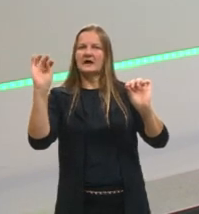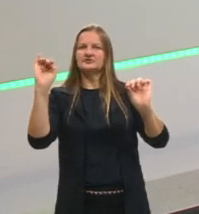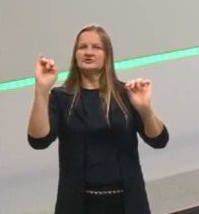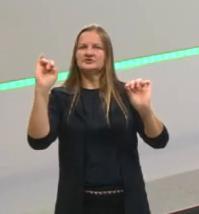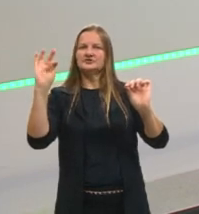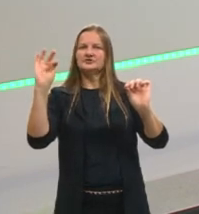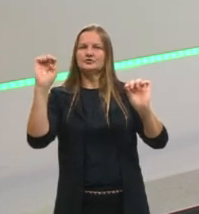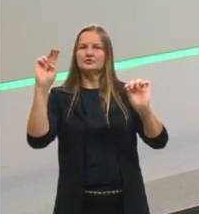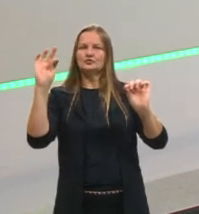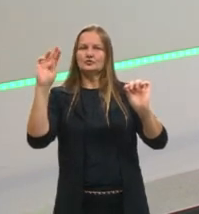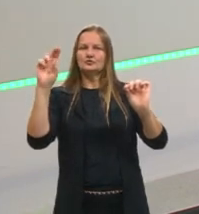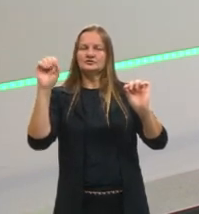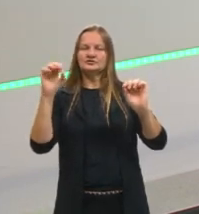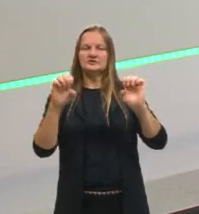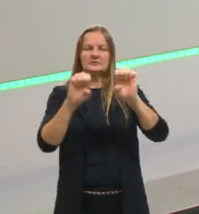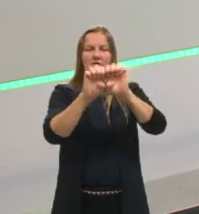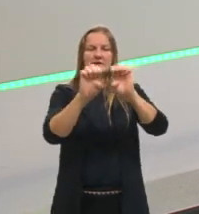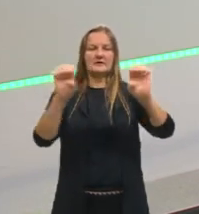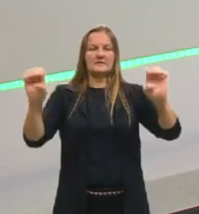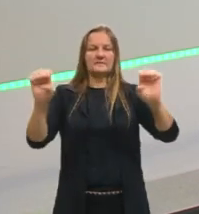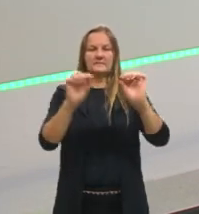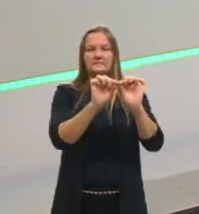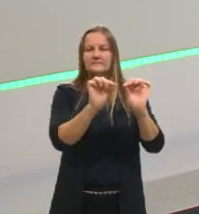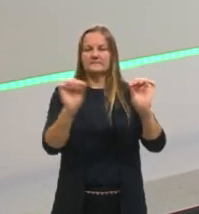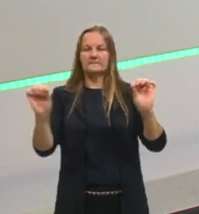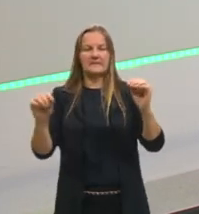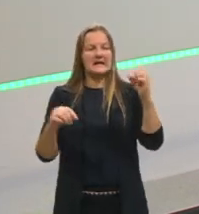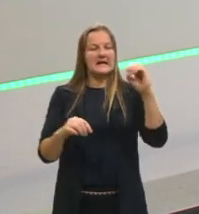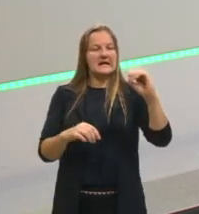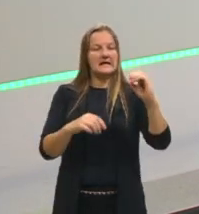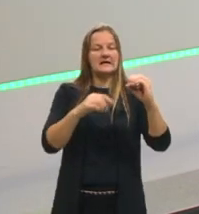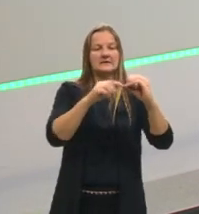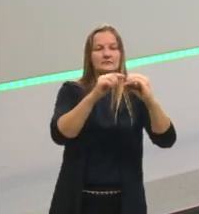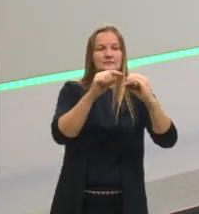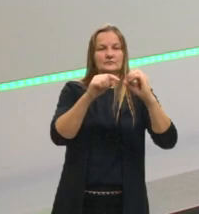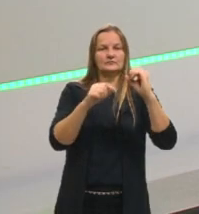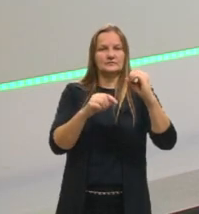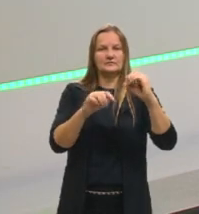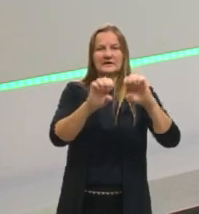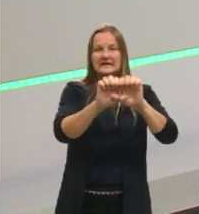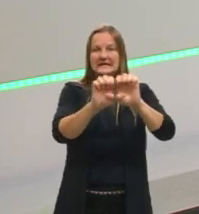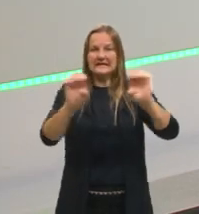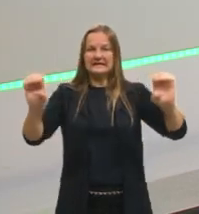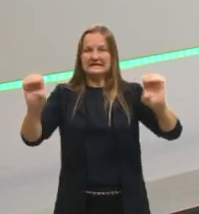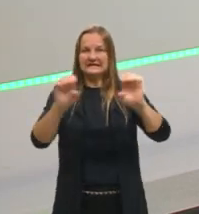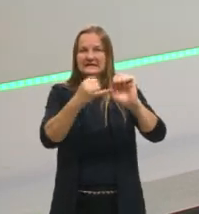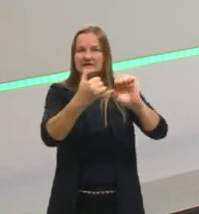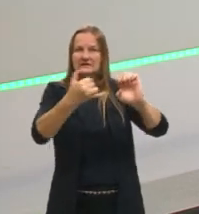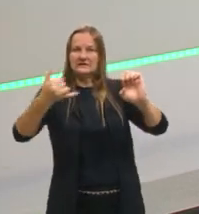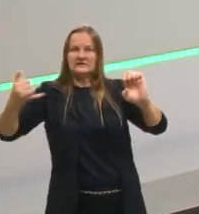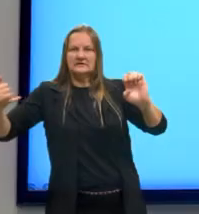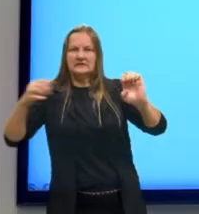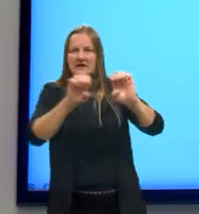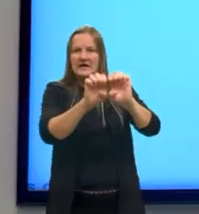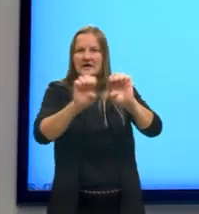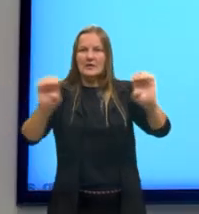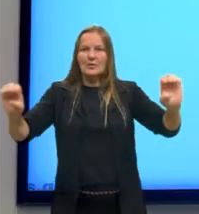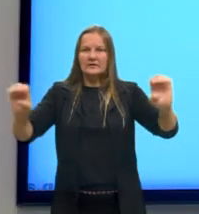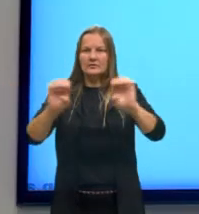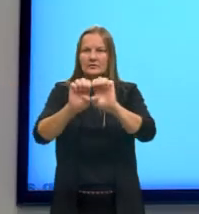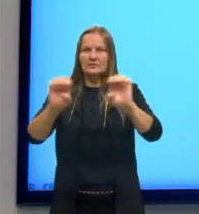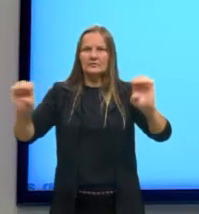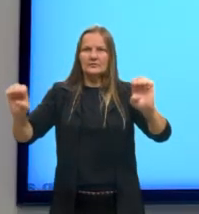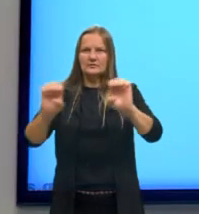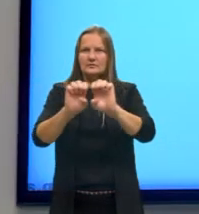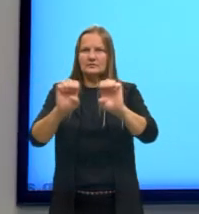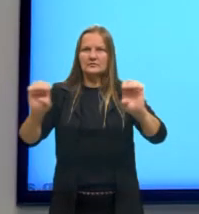então o paralelo 30 desculpa paralelo zero é a linha do Equador tá então começa